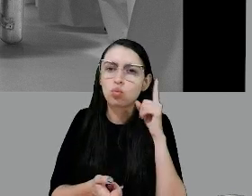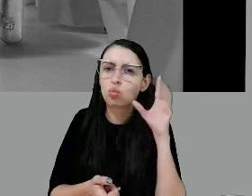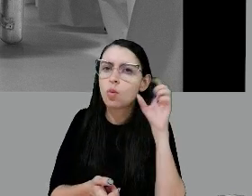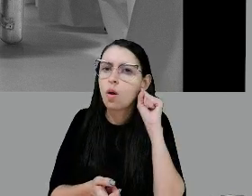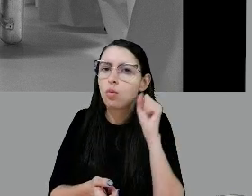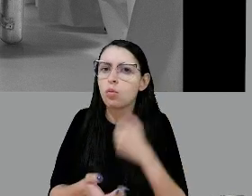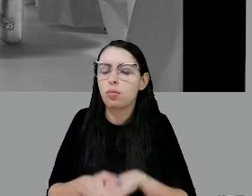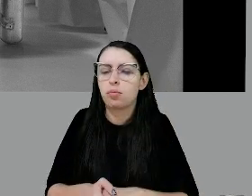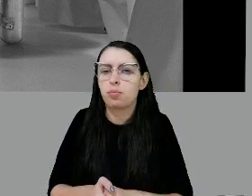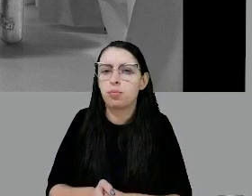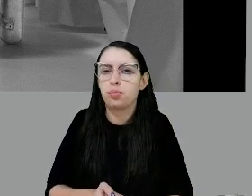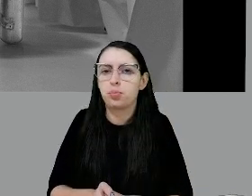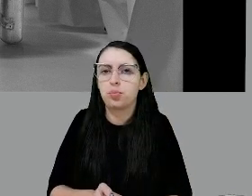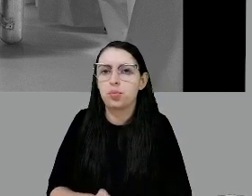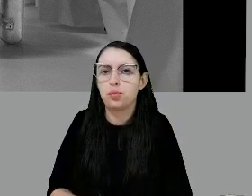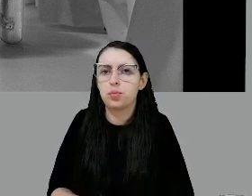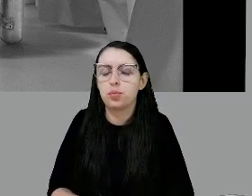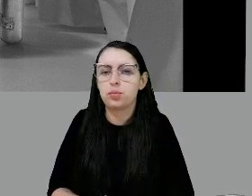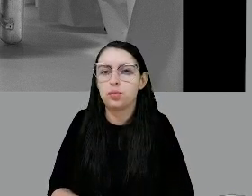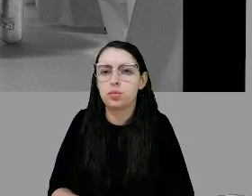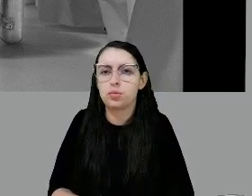Olha o áudio.